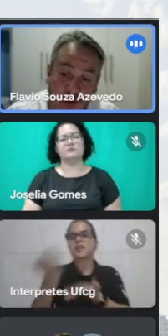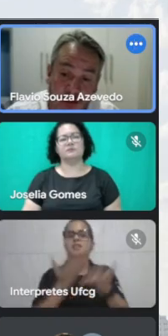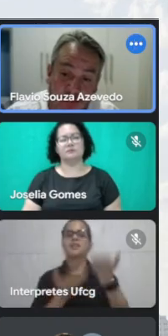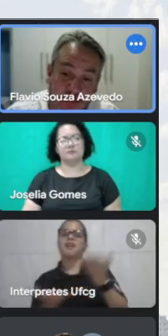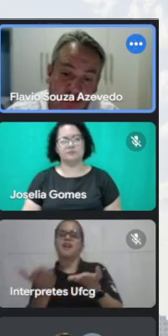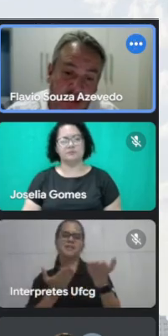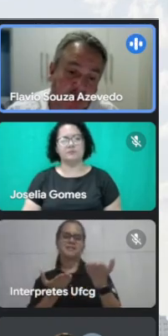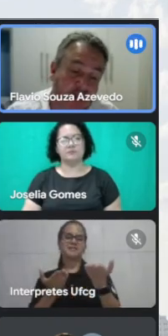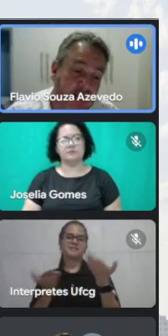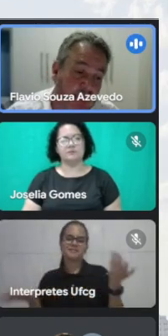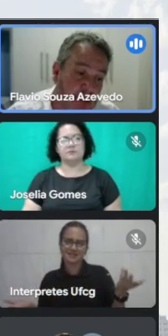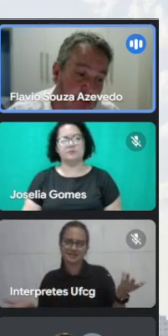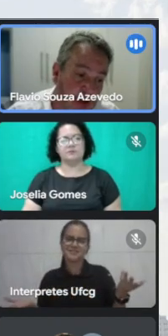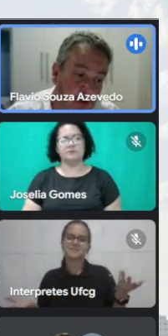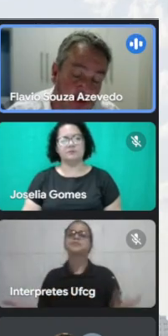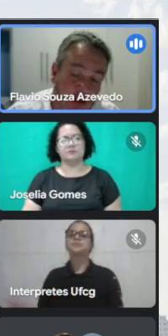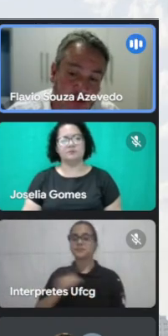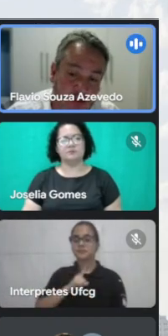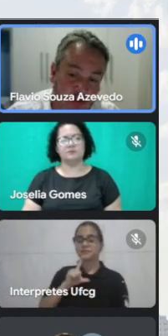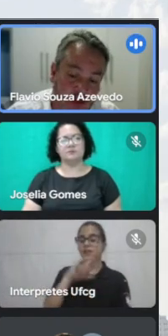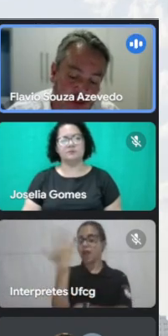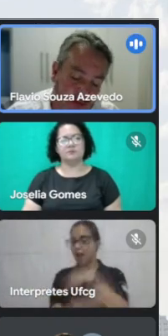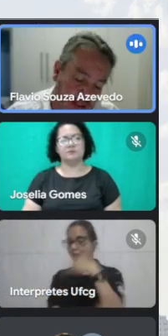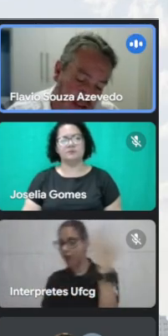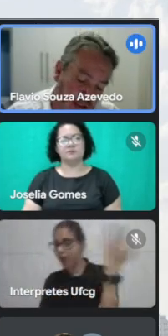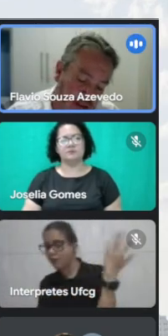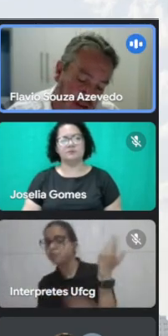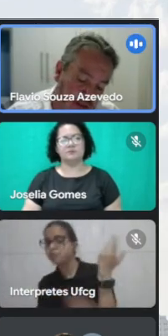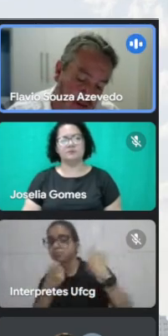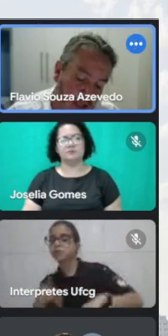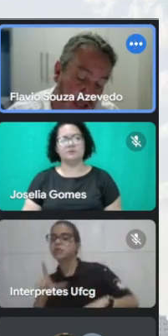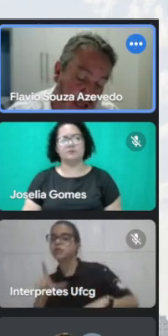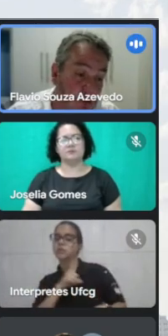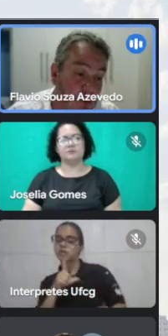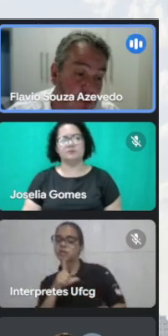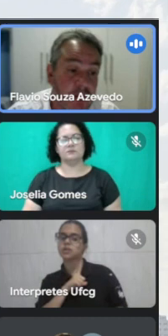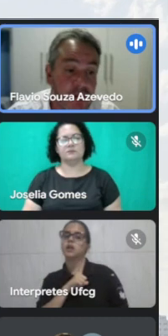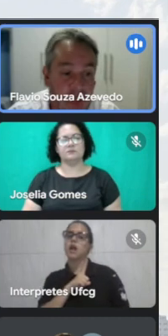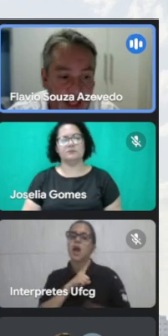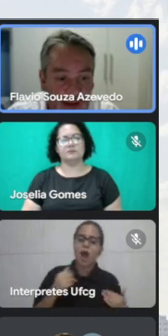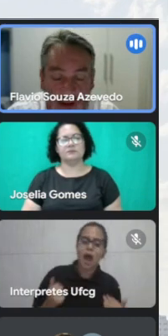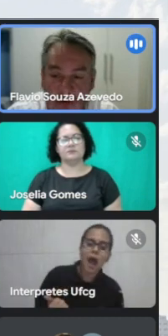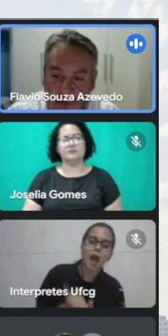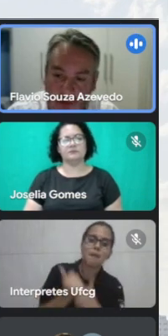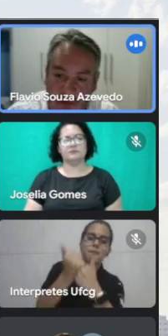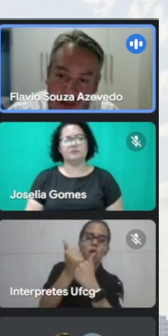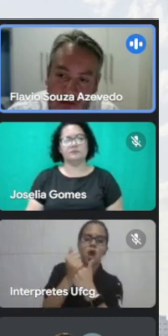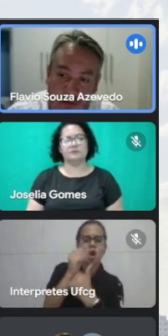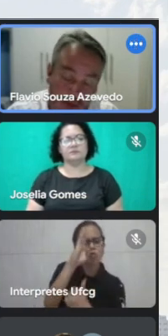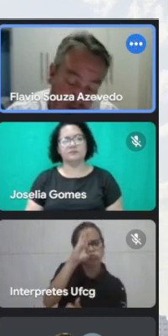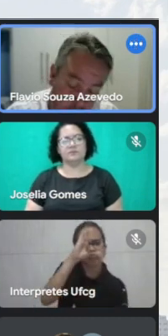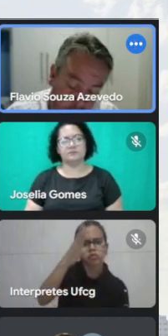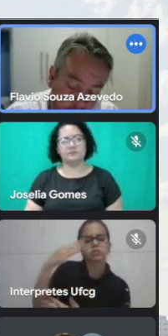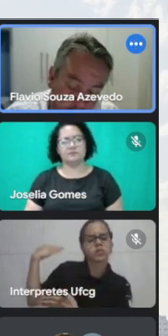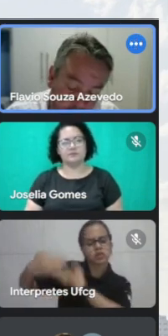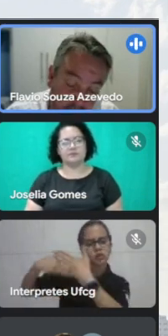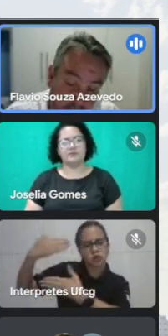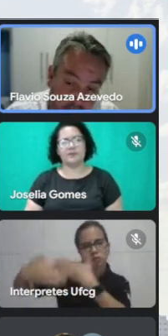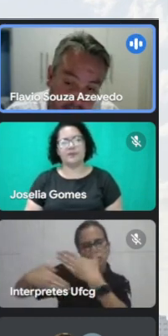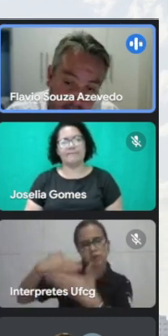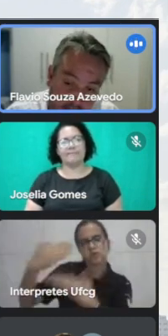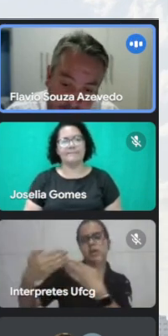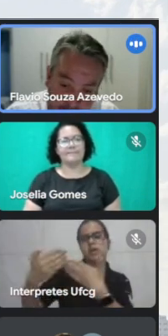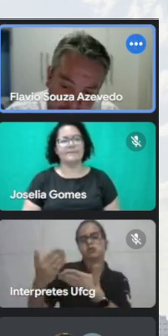Então, tanto essas plantas macrófilas, elas ajudam de forma direta, né, nos processos